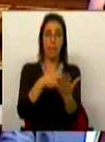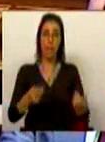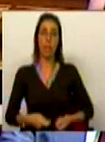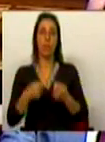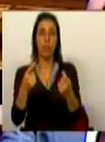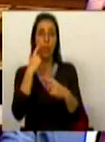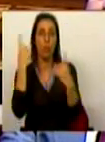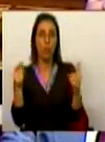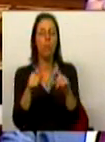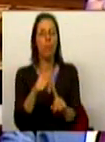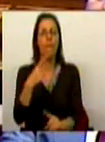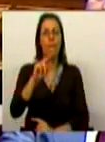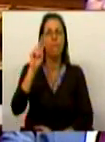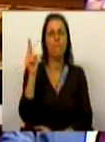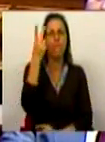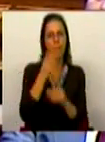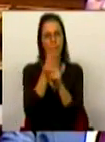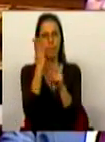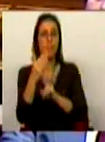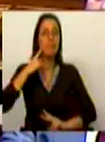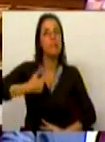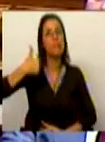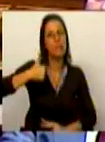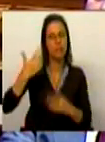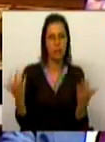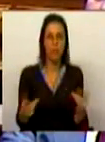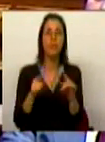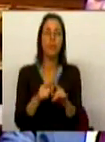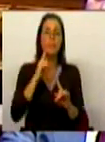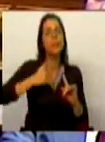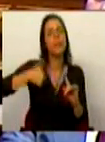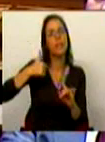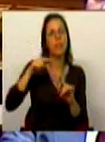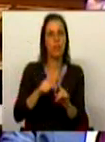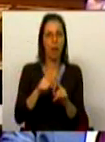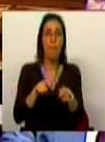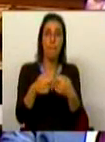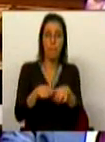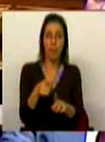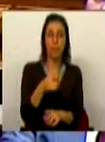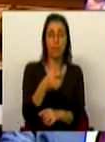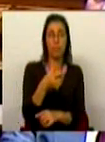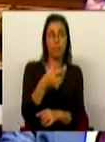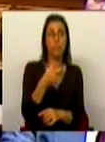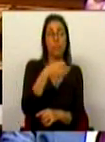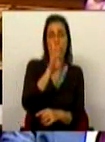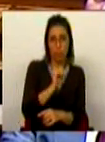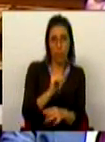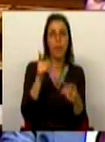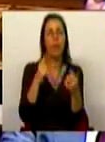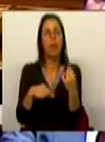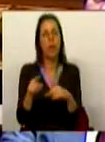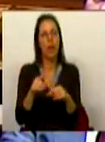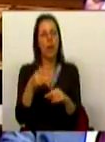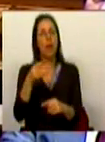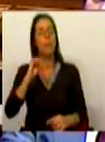investimento público que tem duas variáveis fundamentais, que são, aliás, essenciais para os partidos socialistas e também para